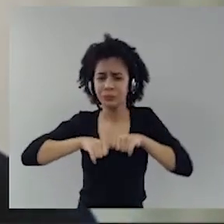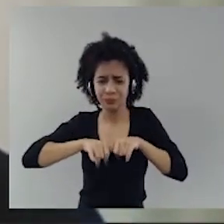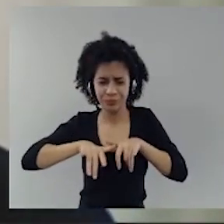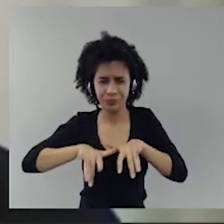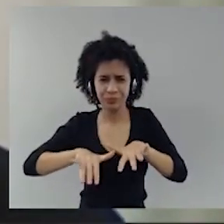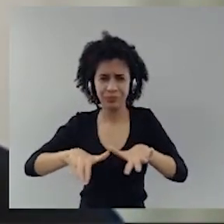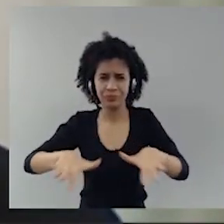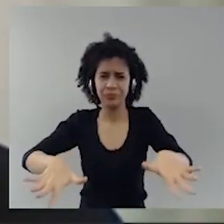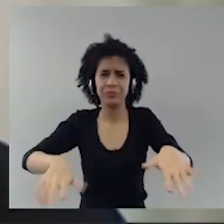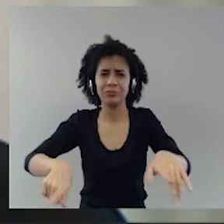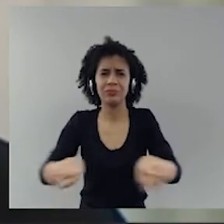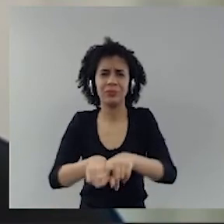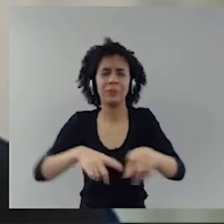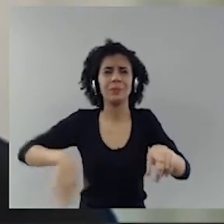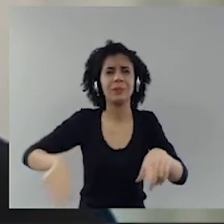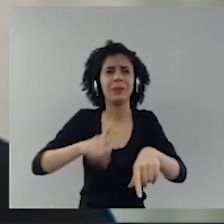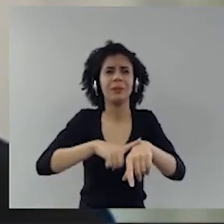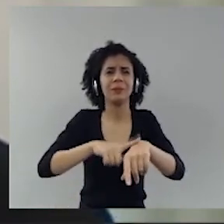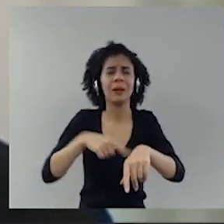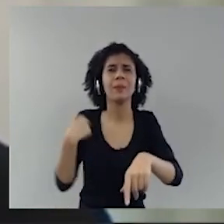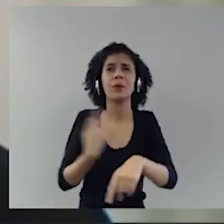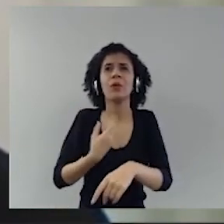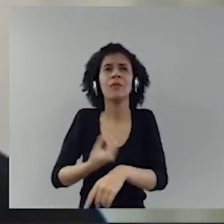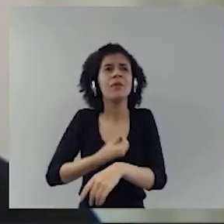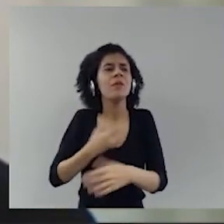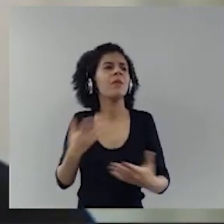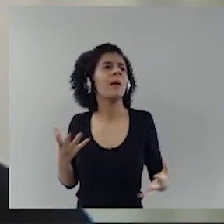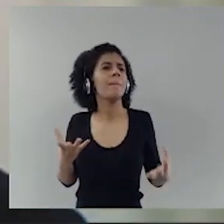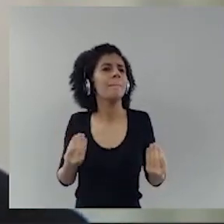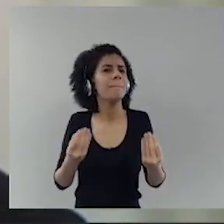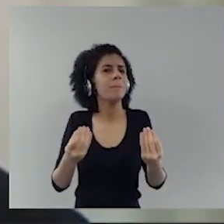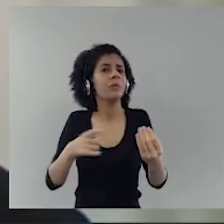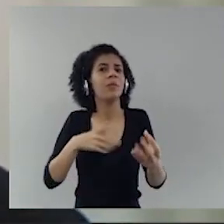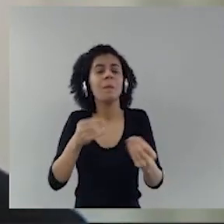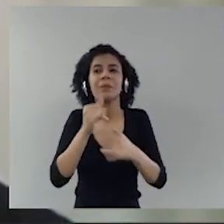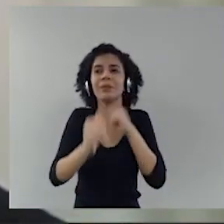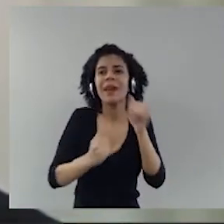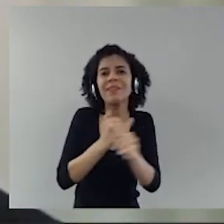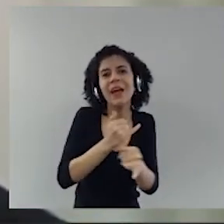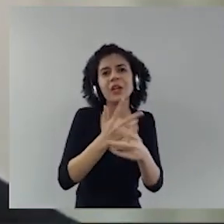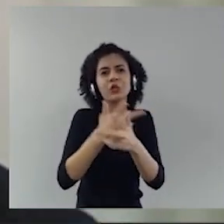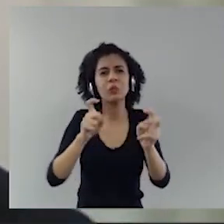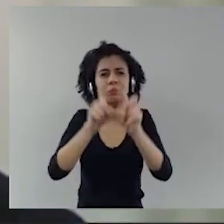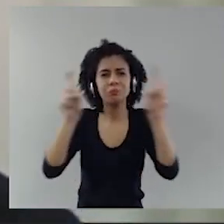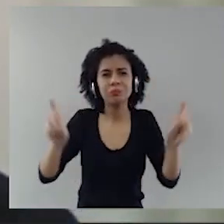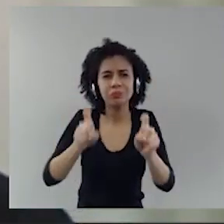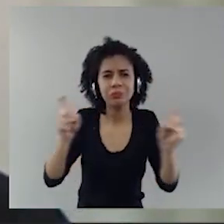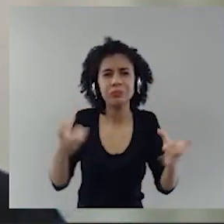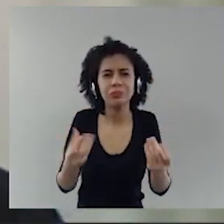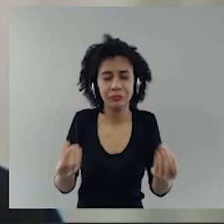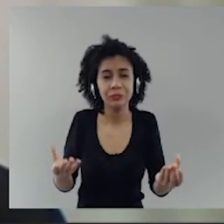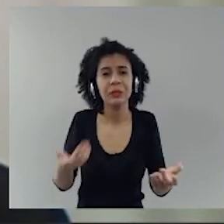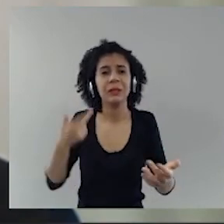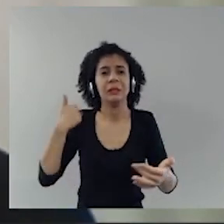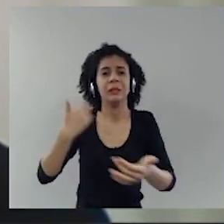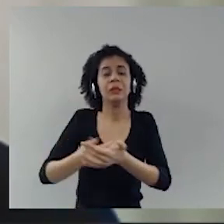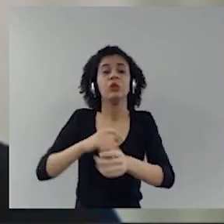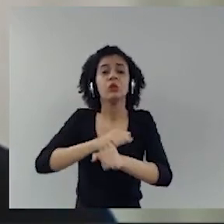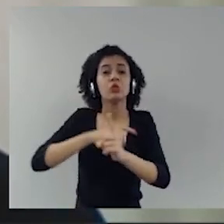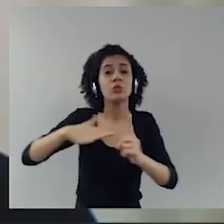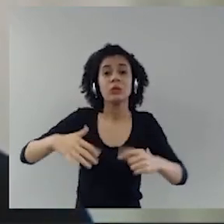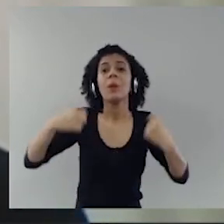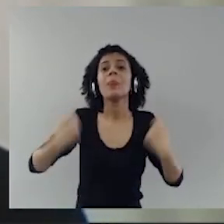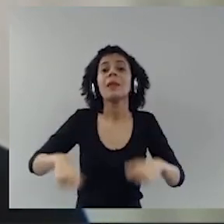com o ambiente que vivemos hoje o ambiente muito virtual as demandas sociais